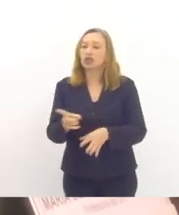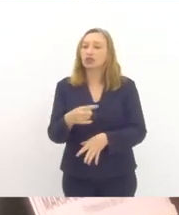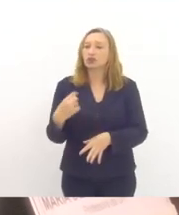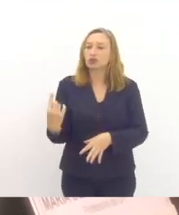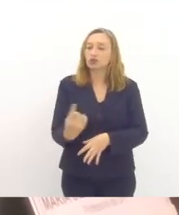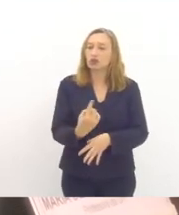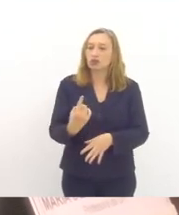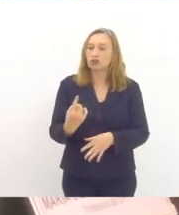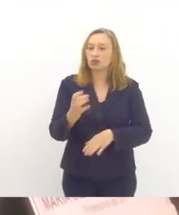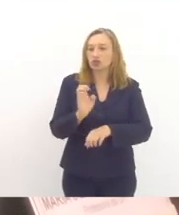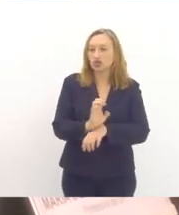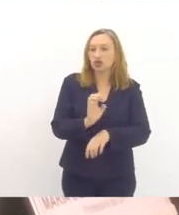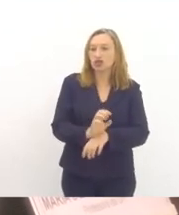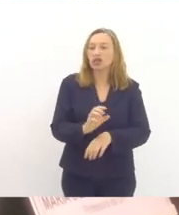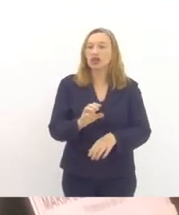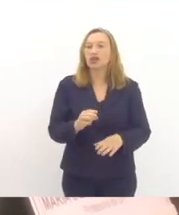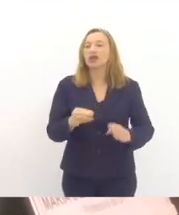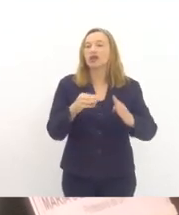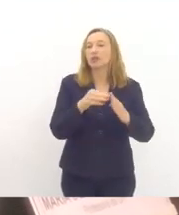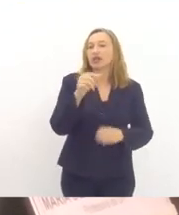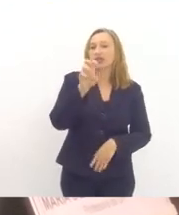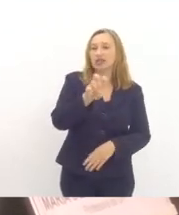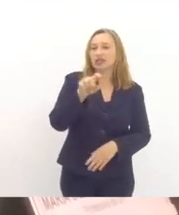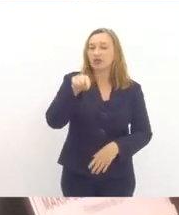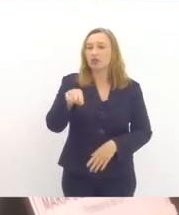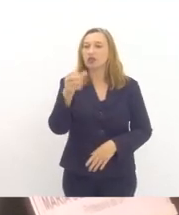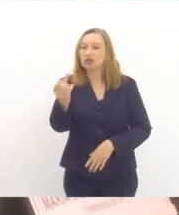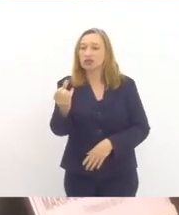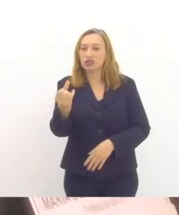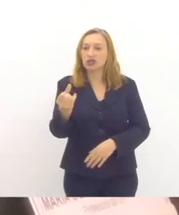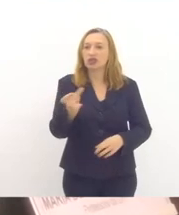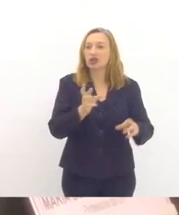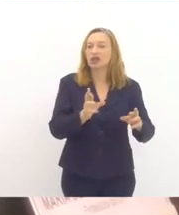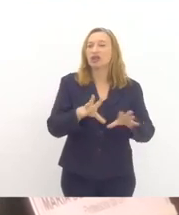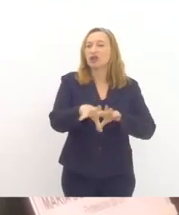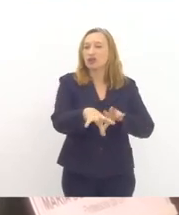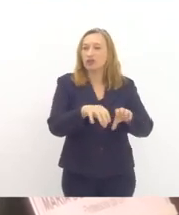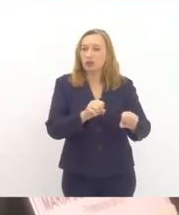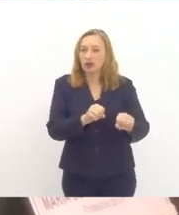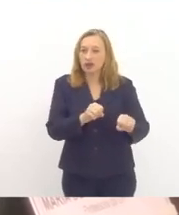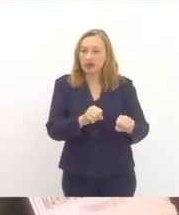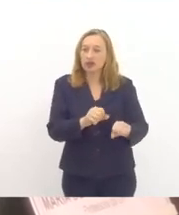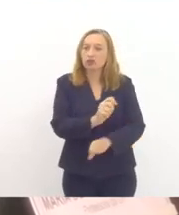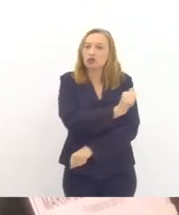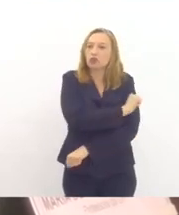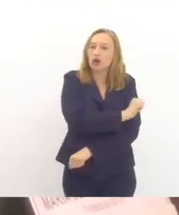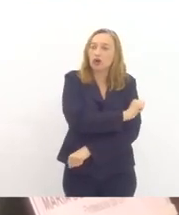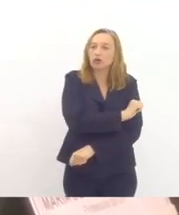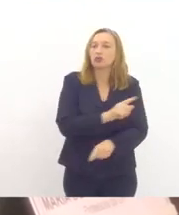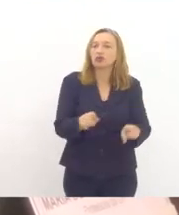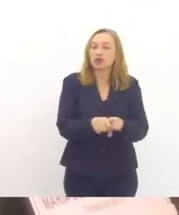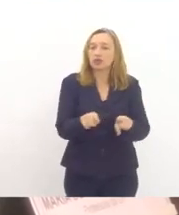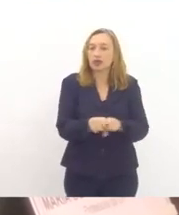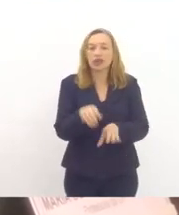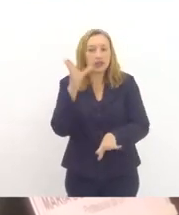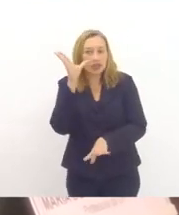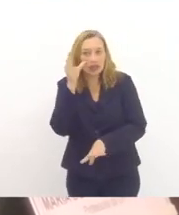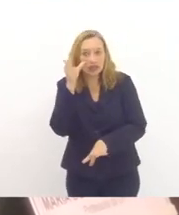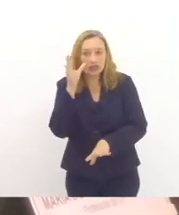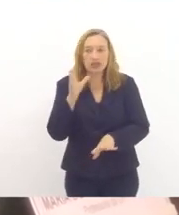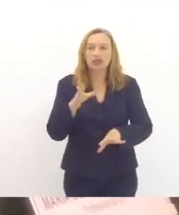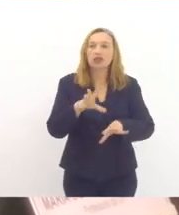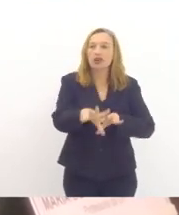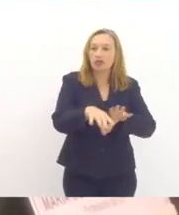A meta 5.6 é relativa às questões de formação docente, que também interessariam aqui com relação à formação